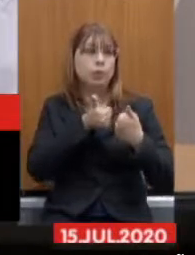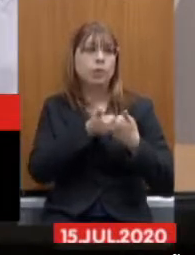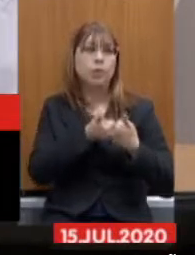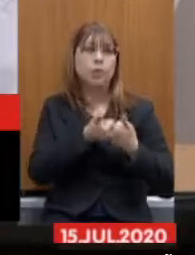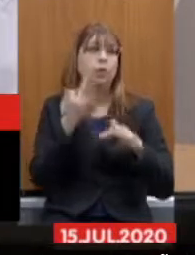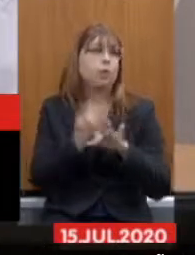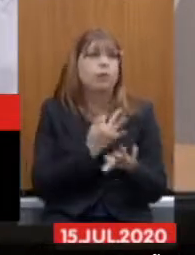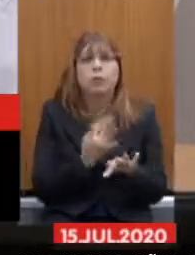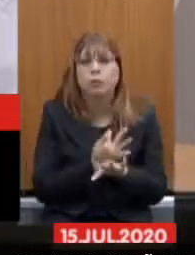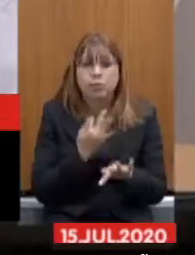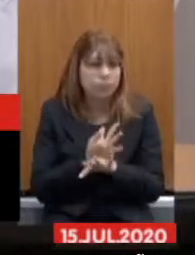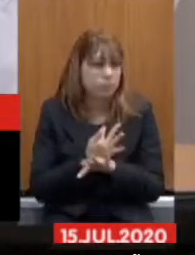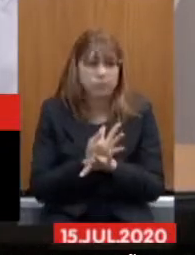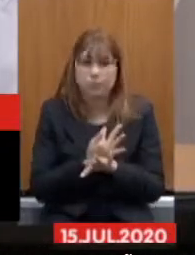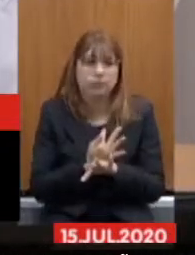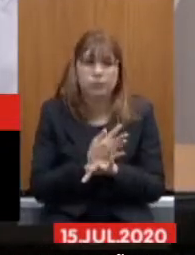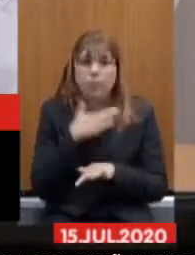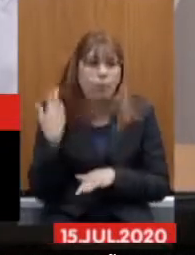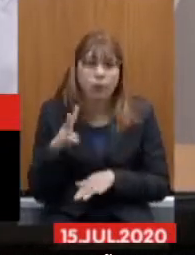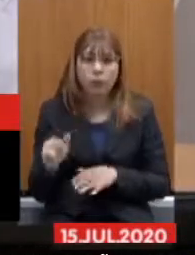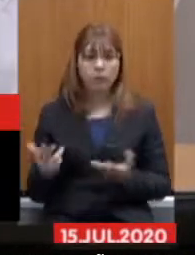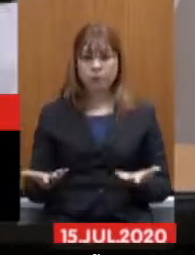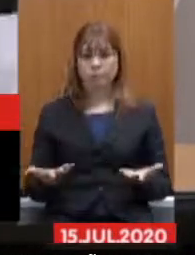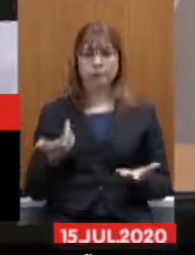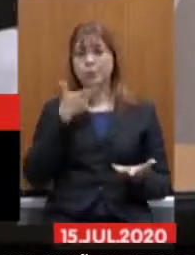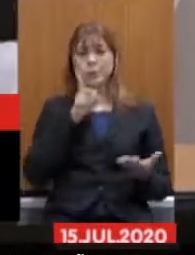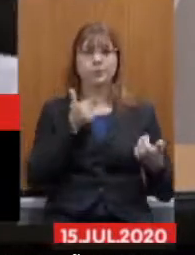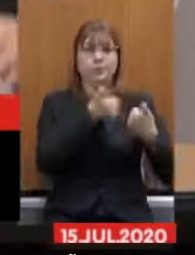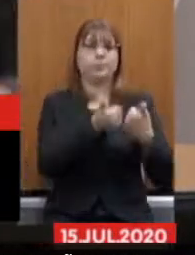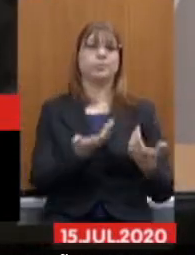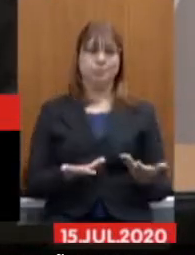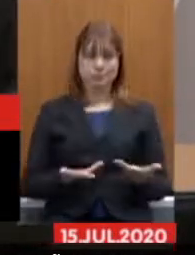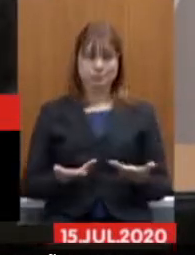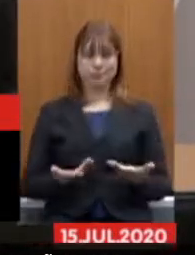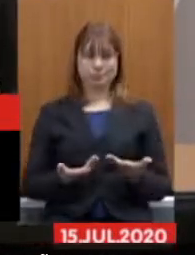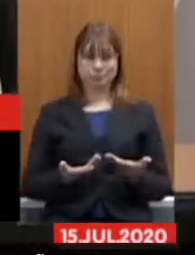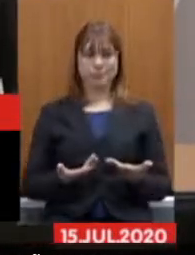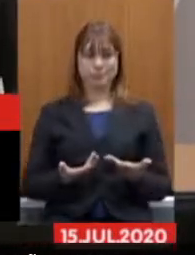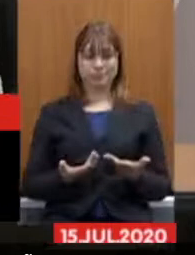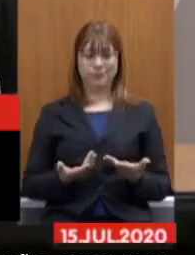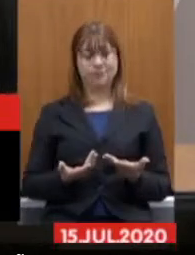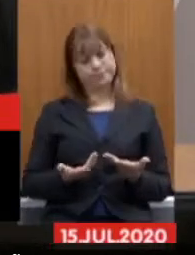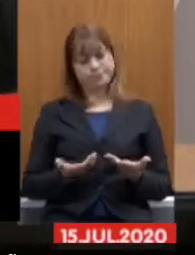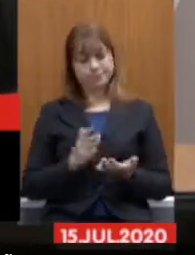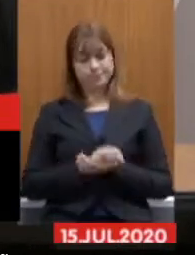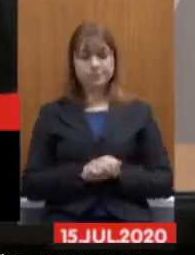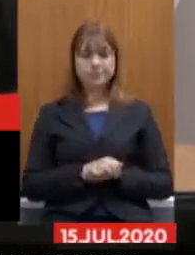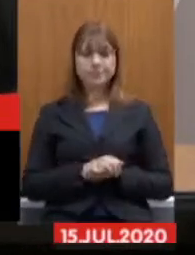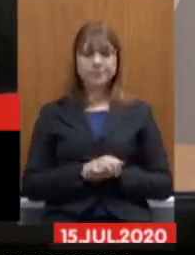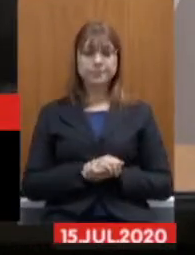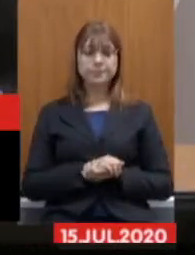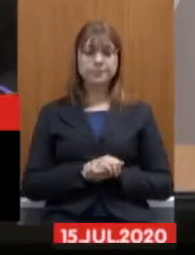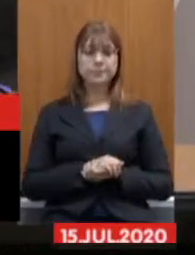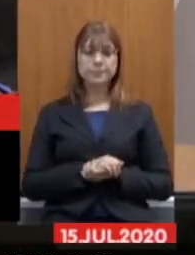ir atrás para o autor pedro daniela nós vamos morrer e não alcançava bom